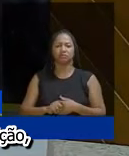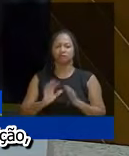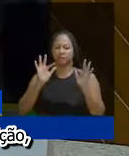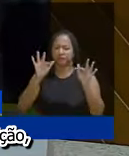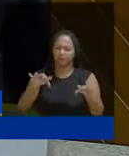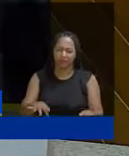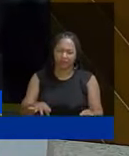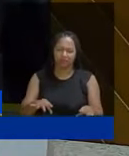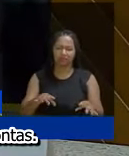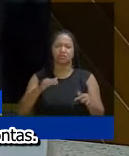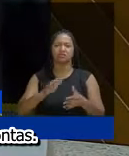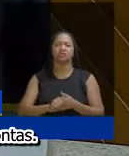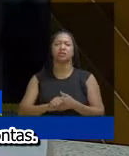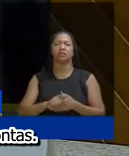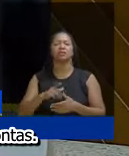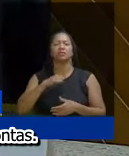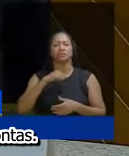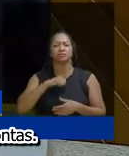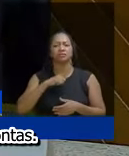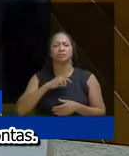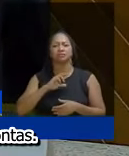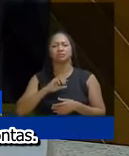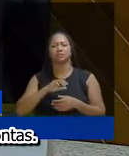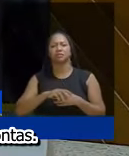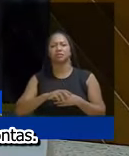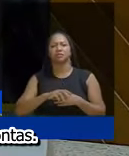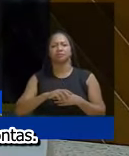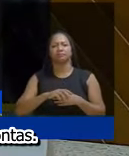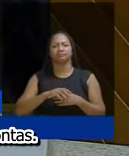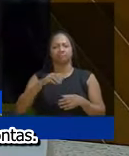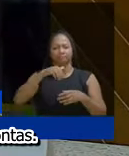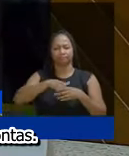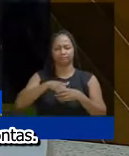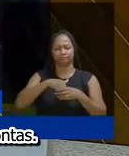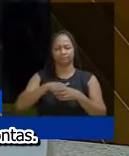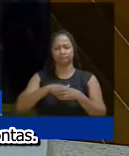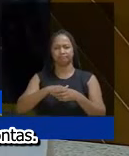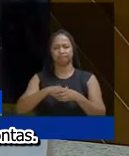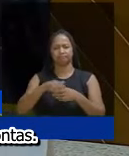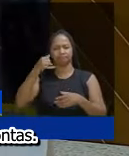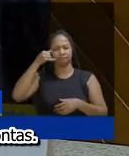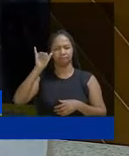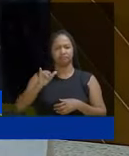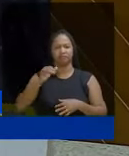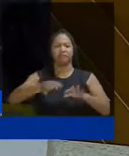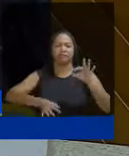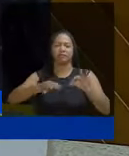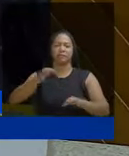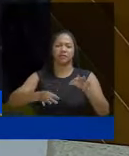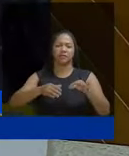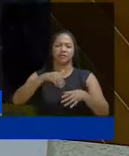de definição se gera ou não inelegibilidade à reprovação das contas. Cabe à Justiça